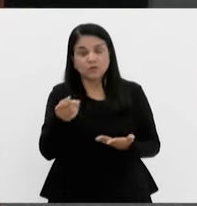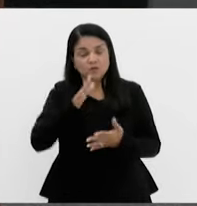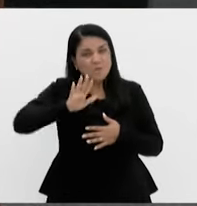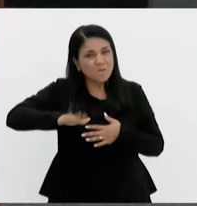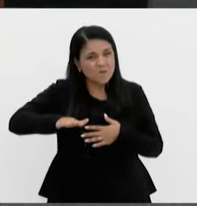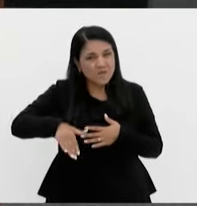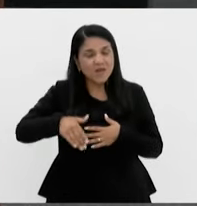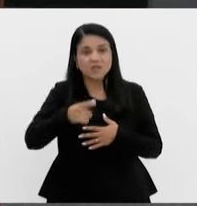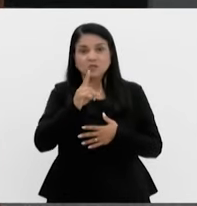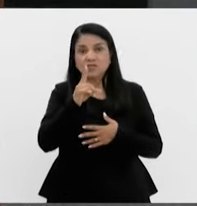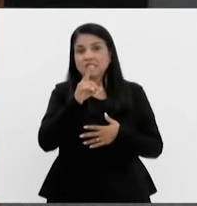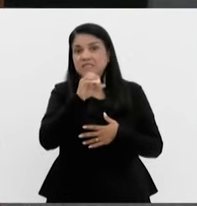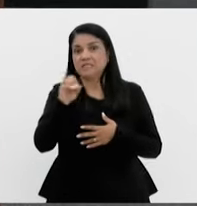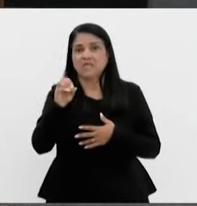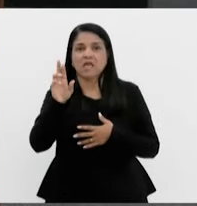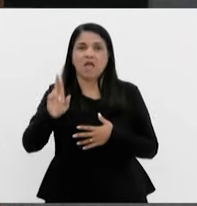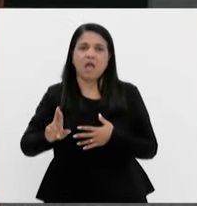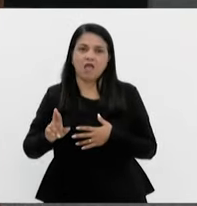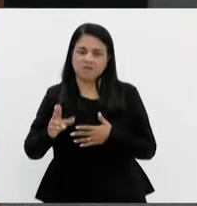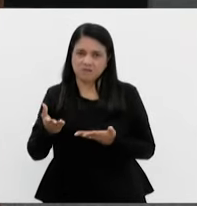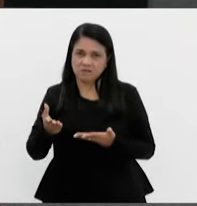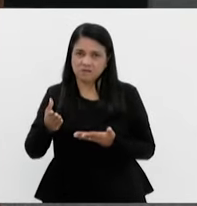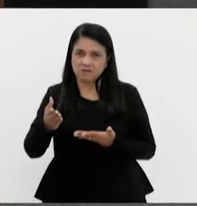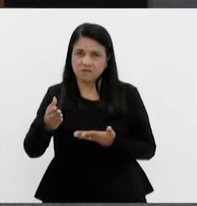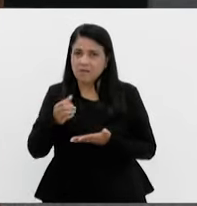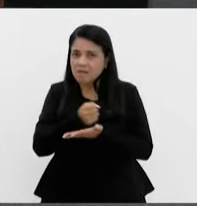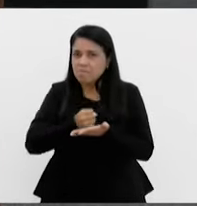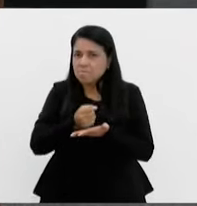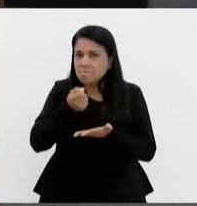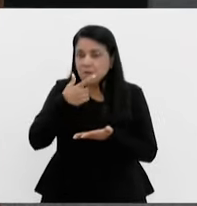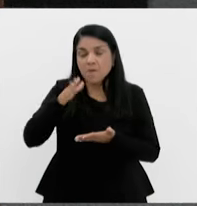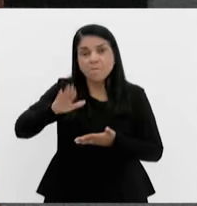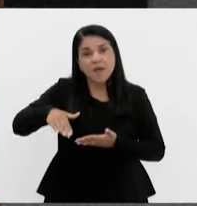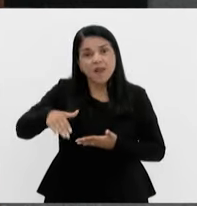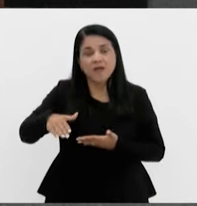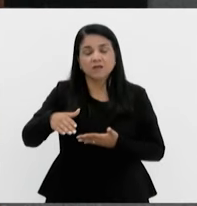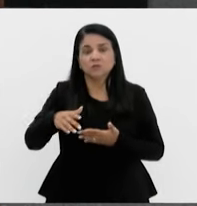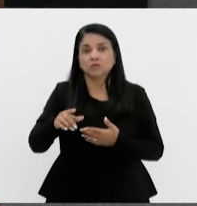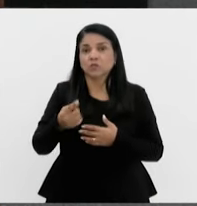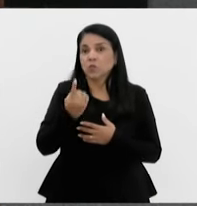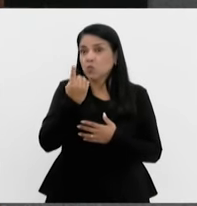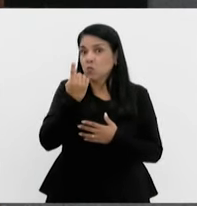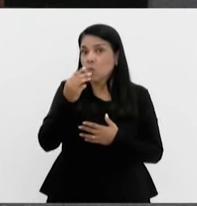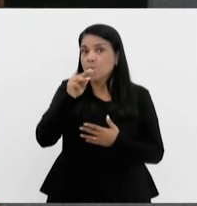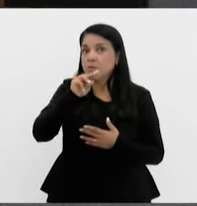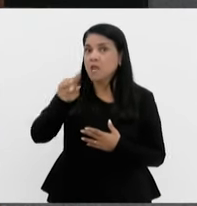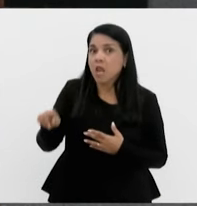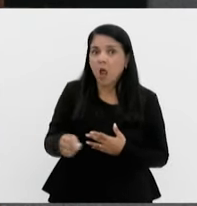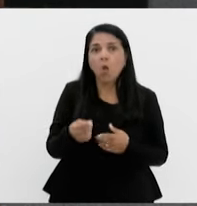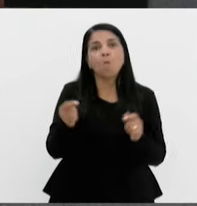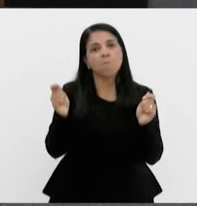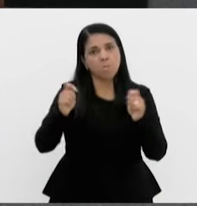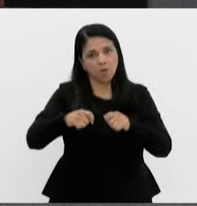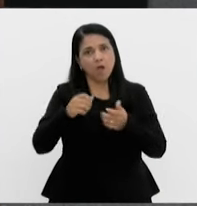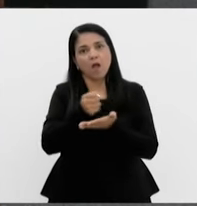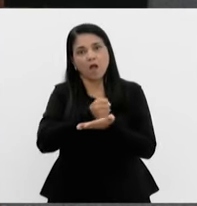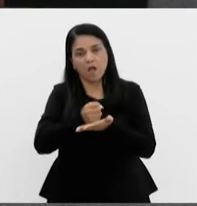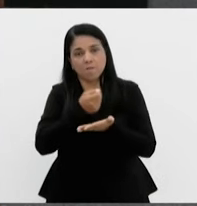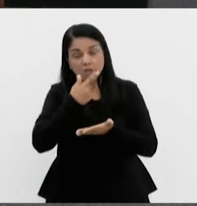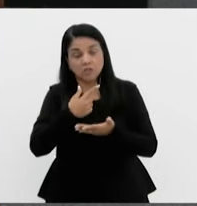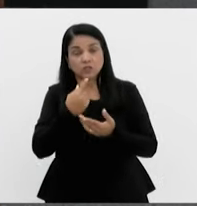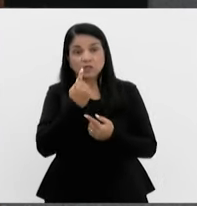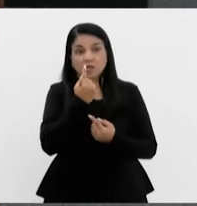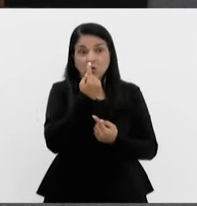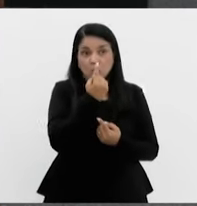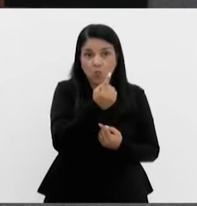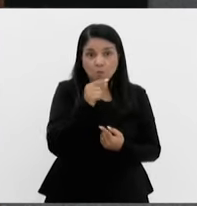custar R 100 chegando a 1 milhão deais a cada 1000 pessoas 1.3